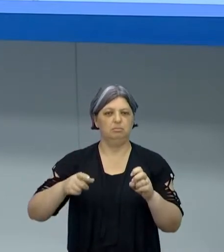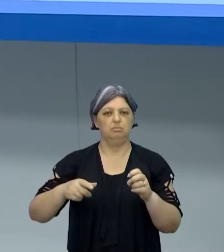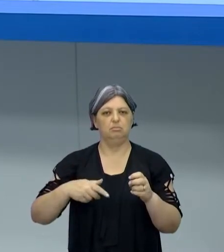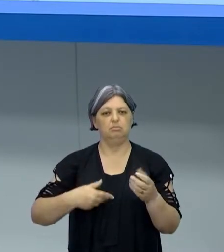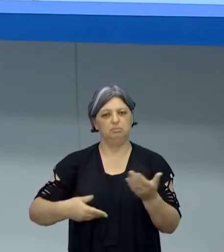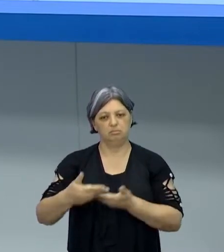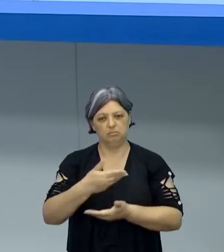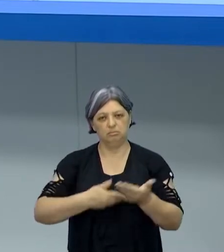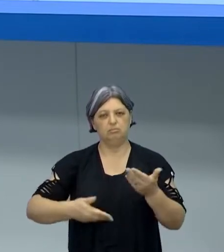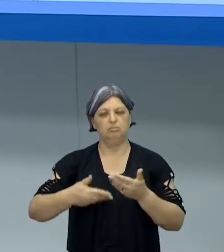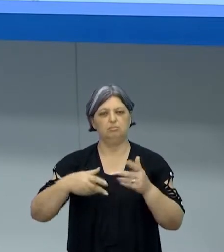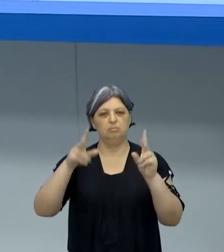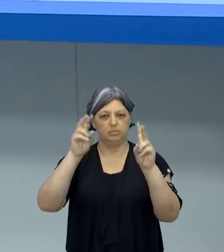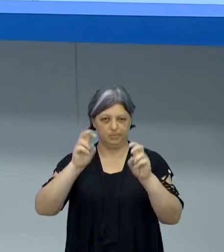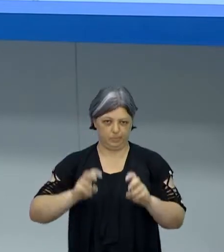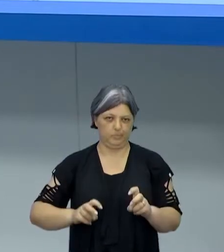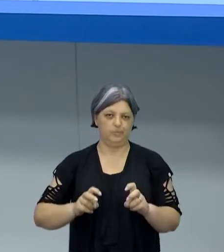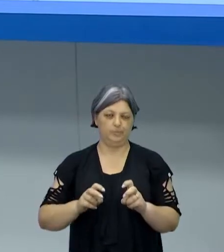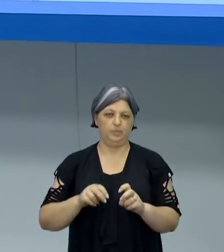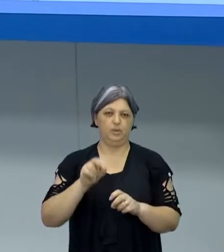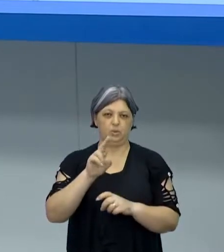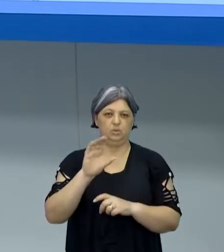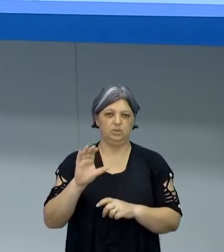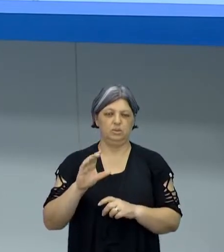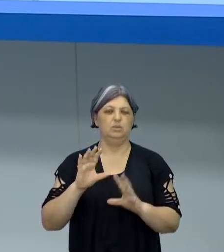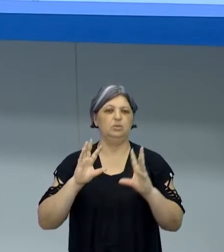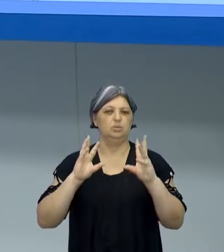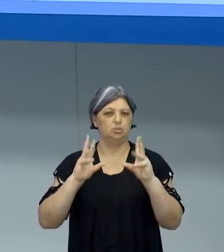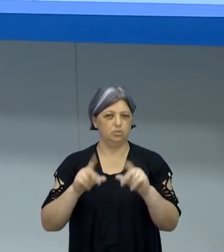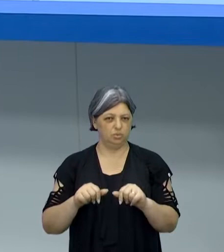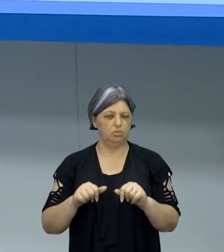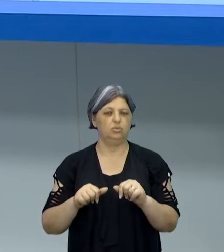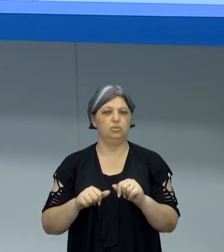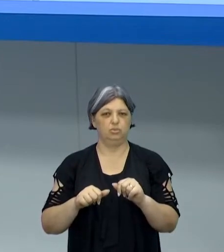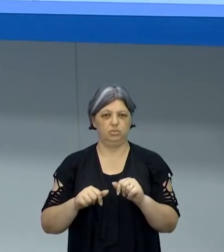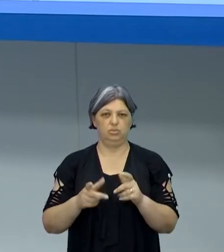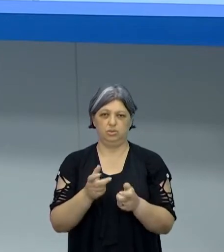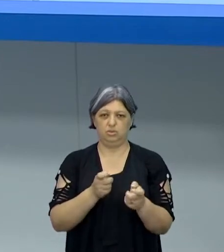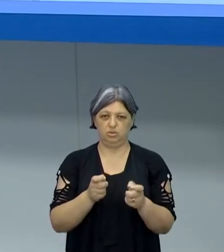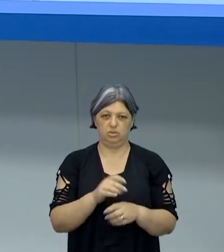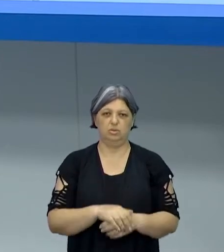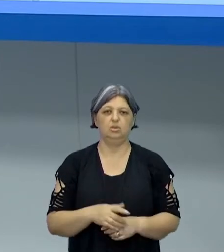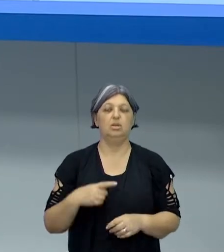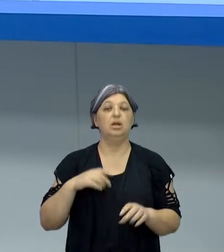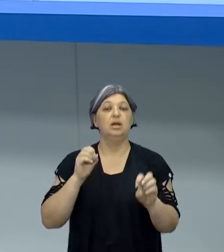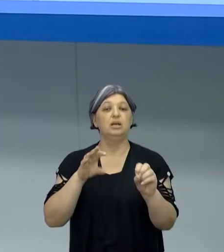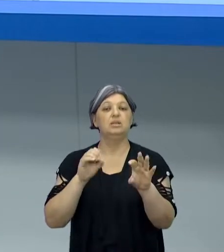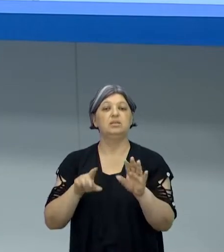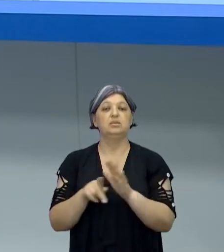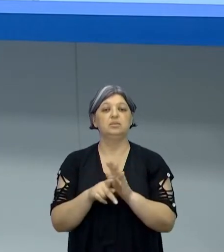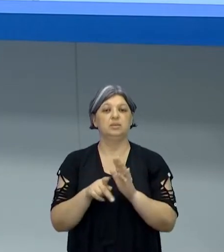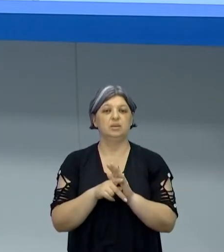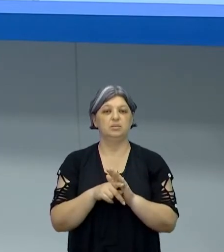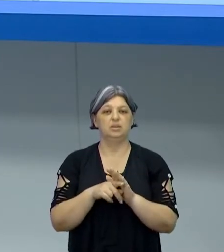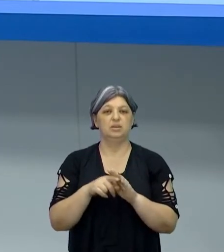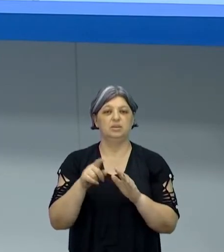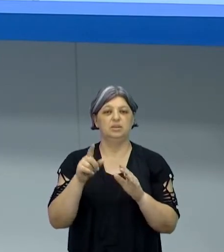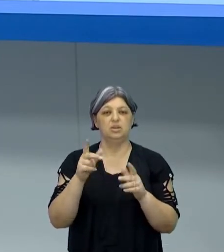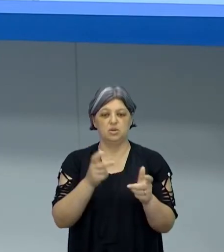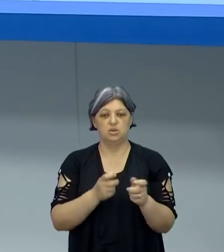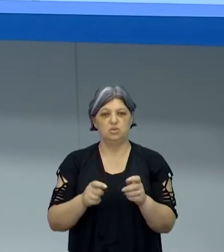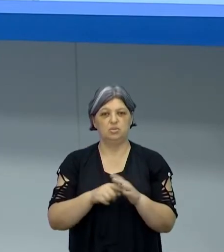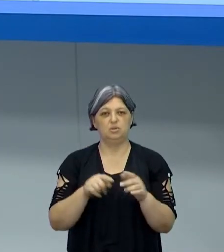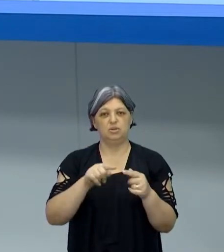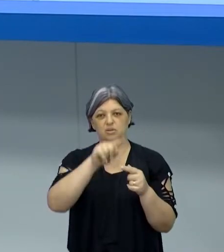esse componente e toda essa unidade curricular está recheada de jogos, né? Exatamente. E também ensinamos lá um jogo de roleta no PowerPoint, como fazer